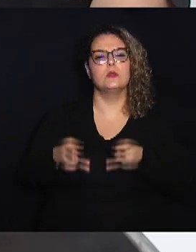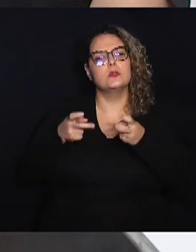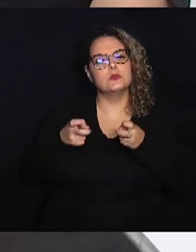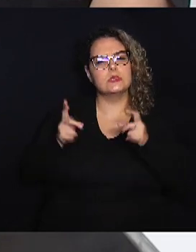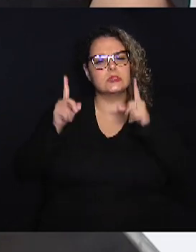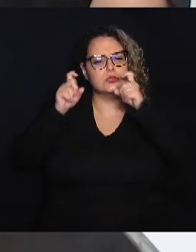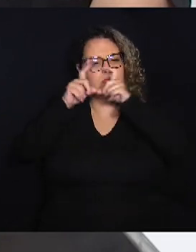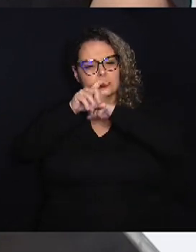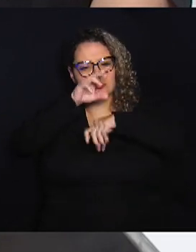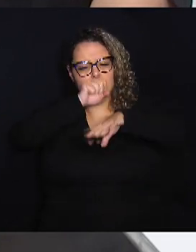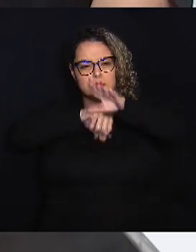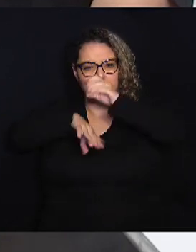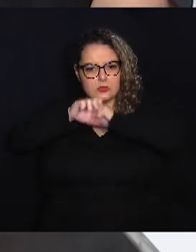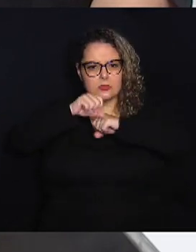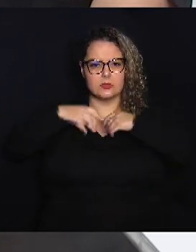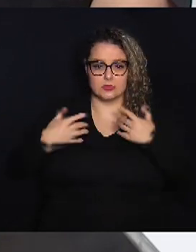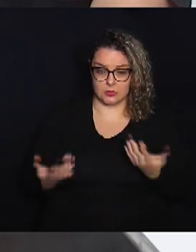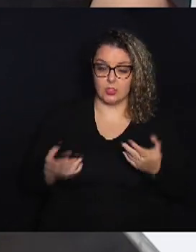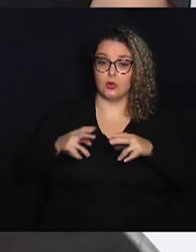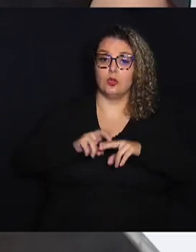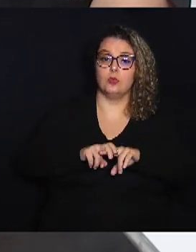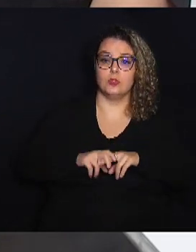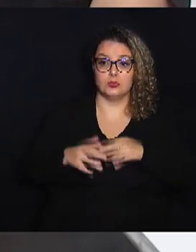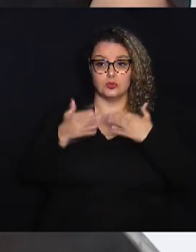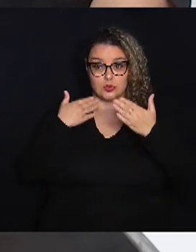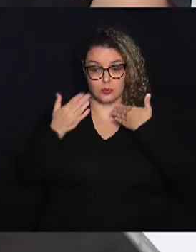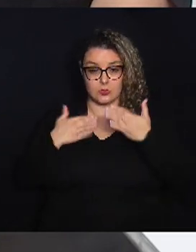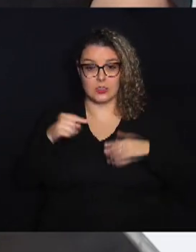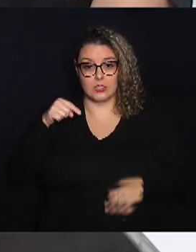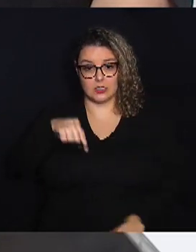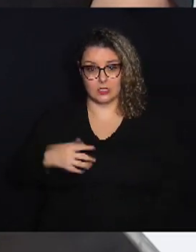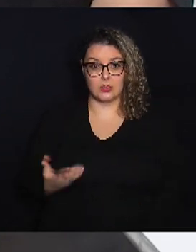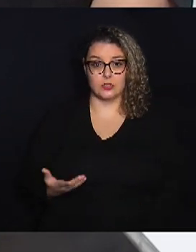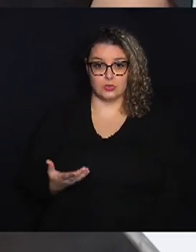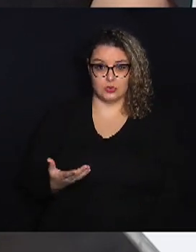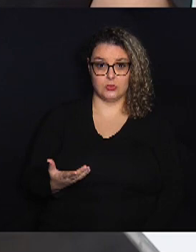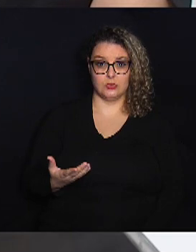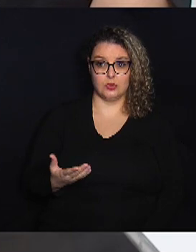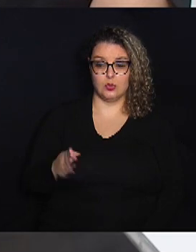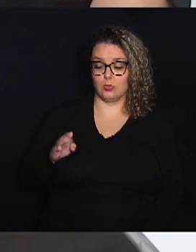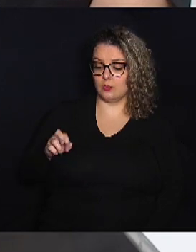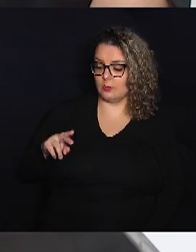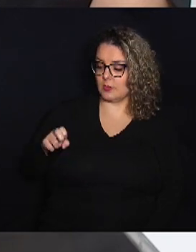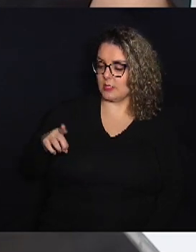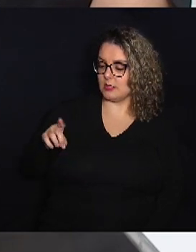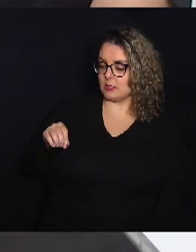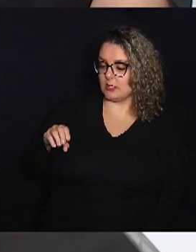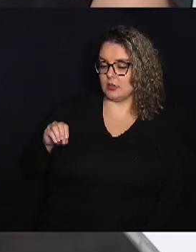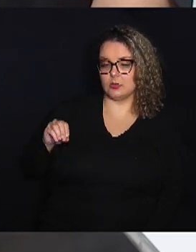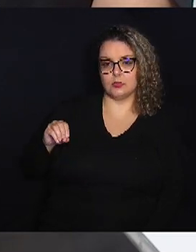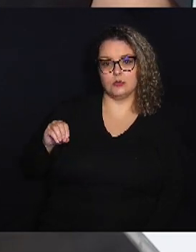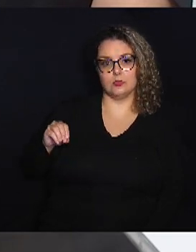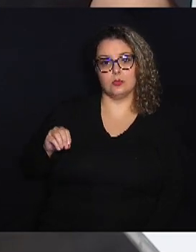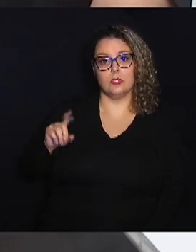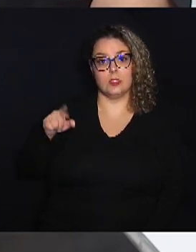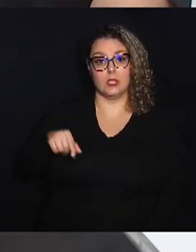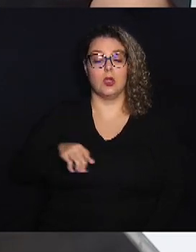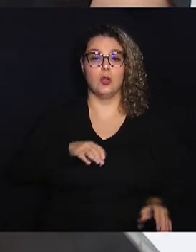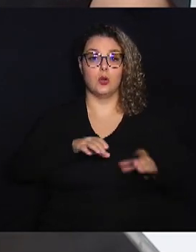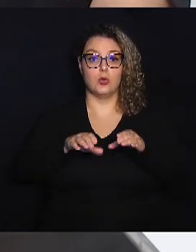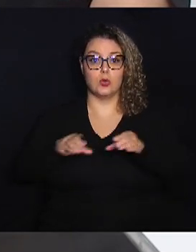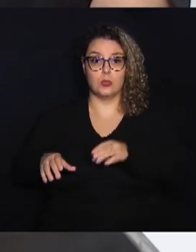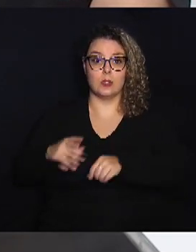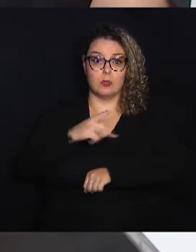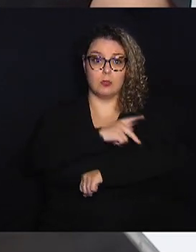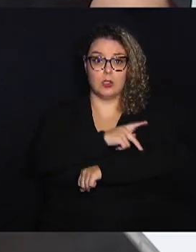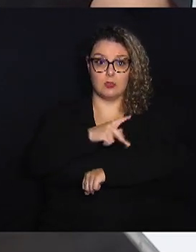dificuldade de aprendizagem. Por isso, vou conversar aqui com o Bernardo Fabrino, que é coordenador